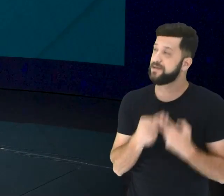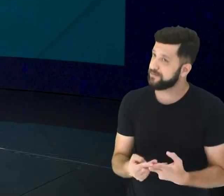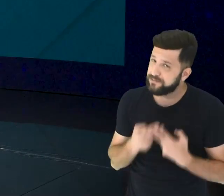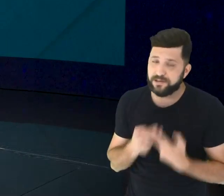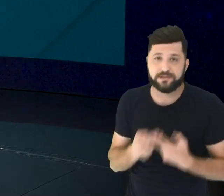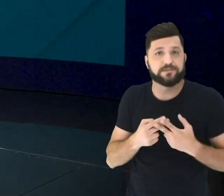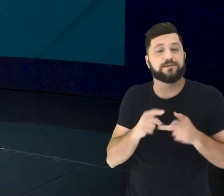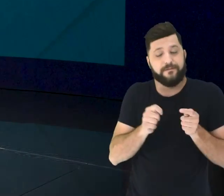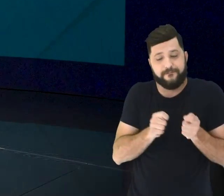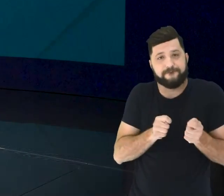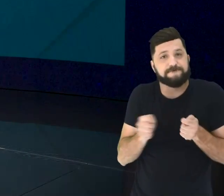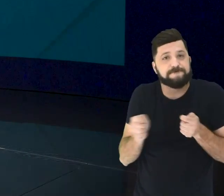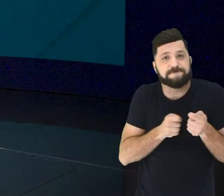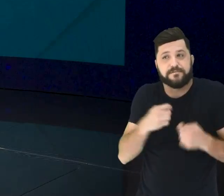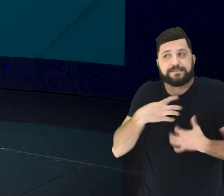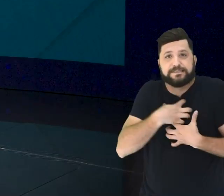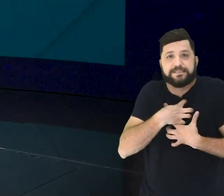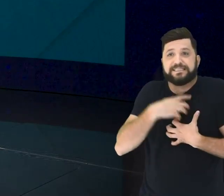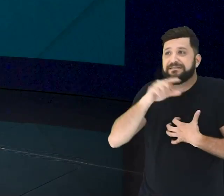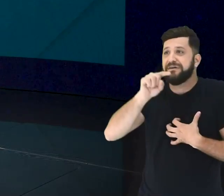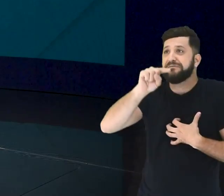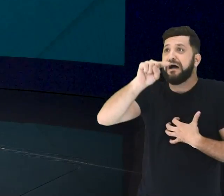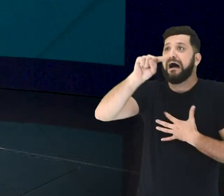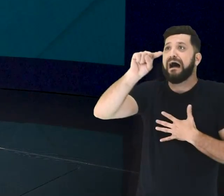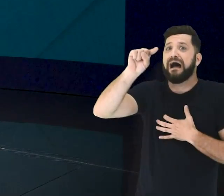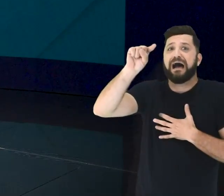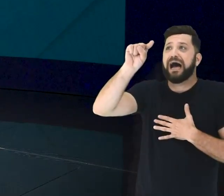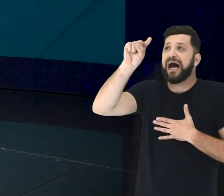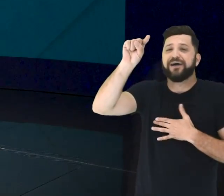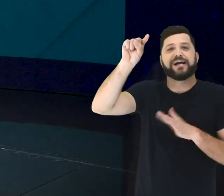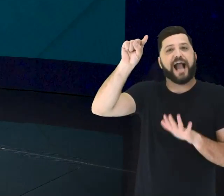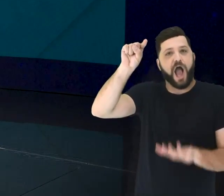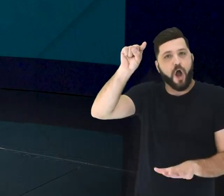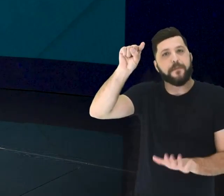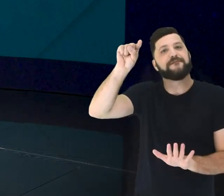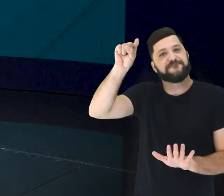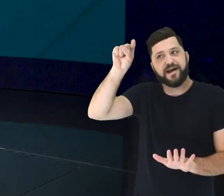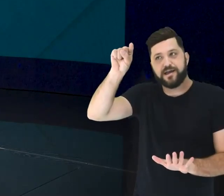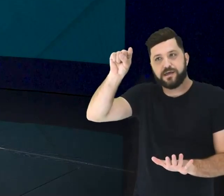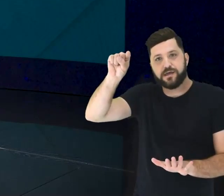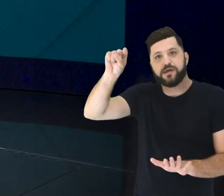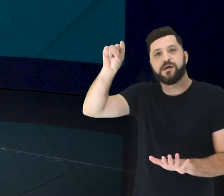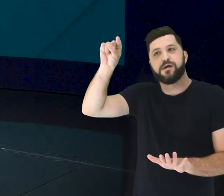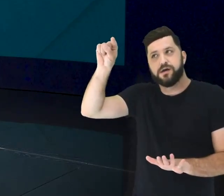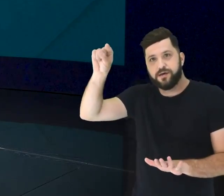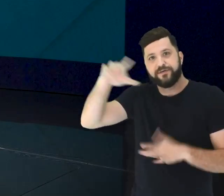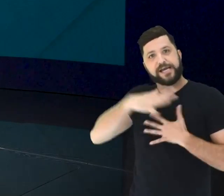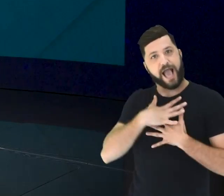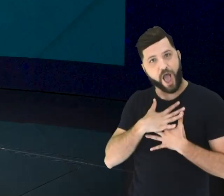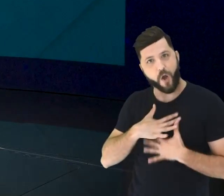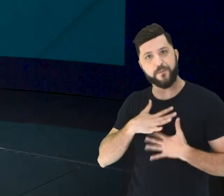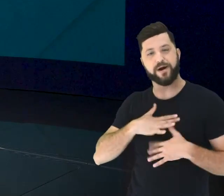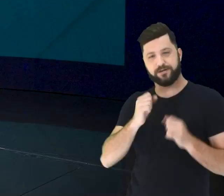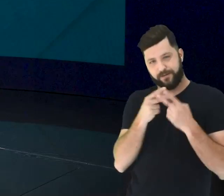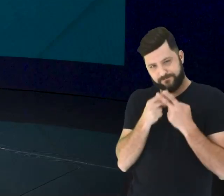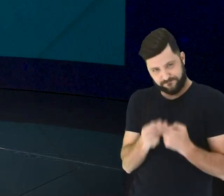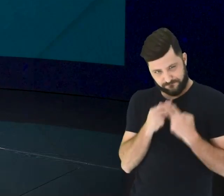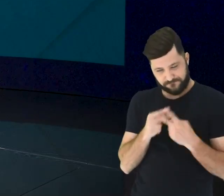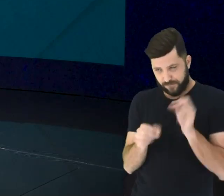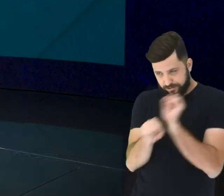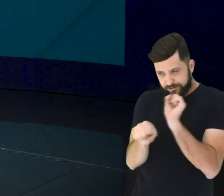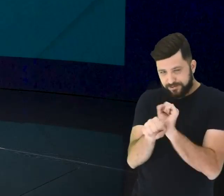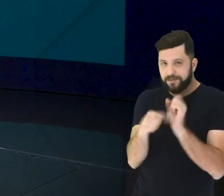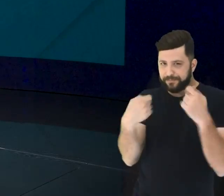você vai ter que administrar um pouco mais as suas emoções e fazer outra de um pouco mais de cautela para não se emocionar nos movimentos onde ele tem que fazer